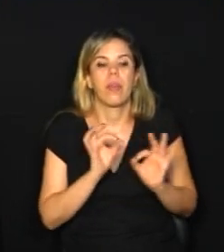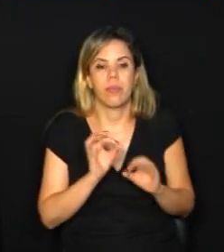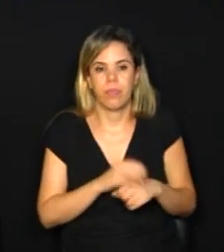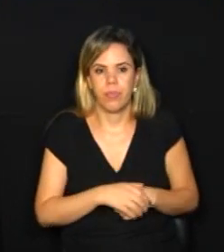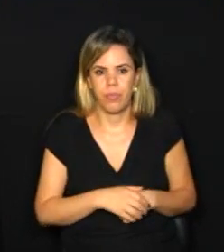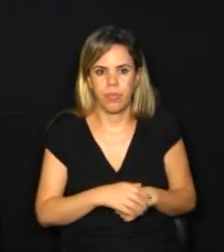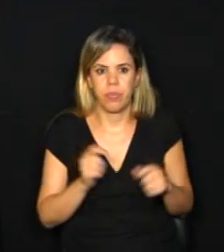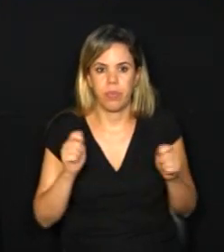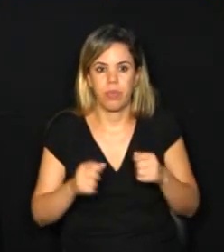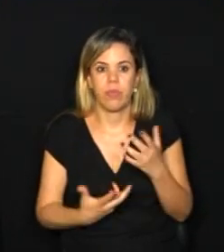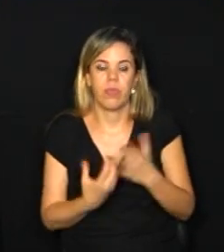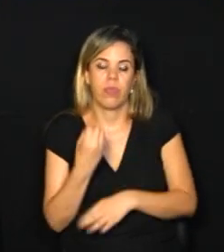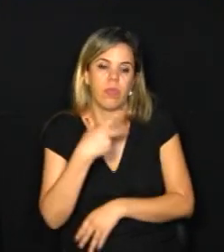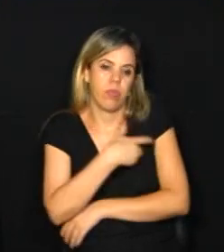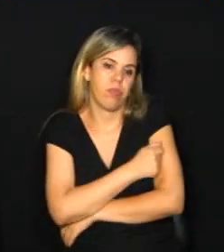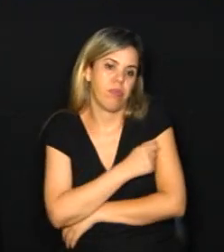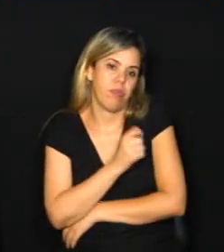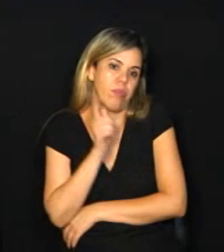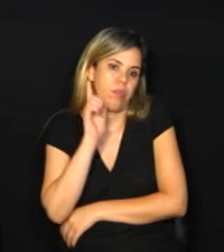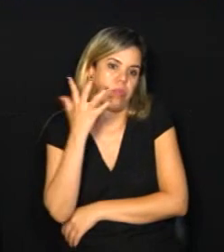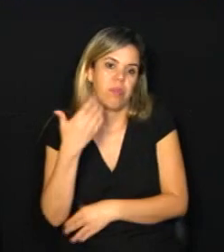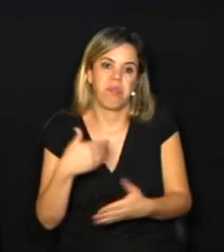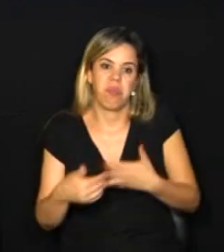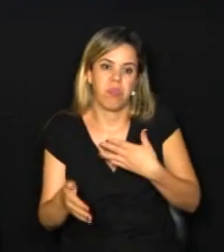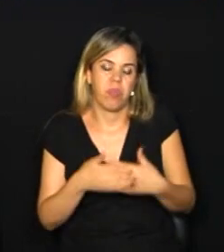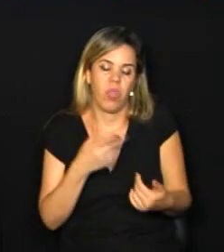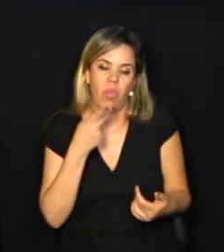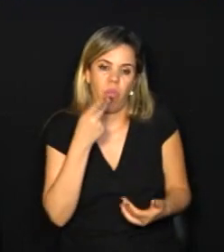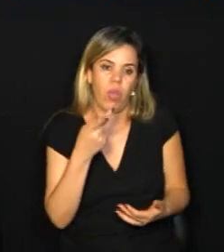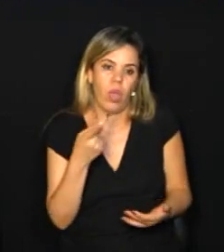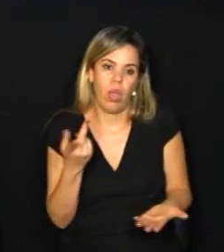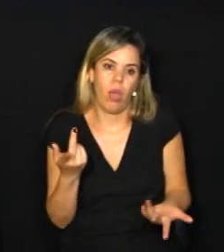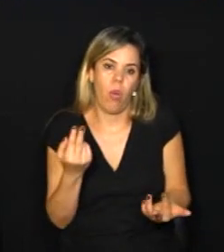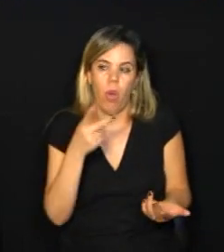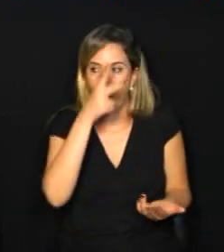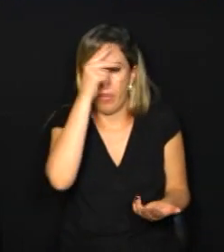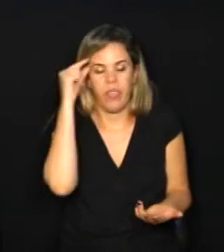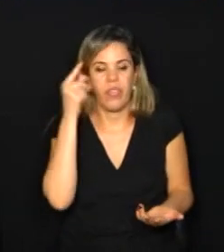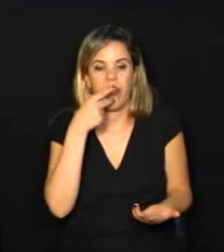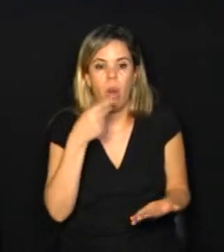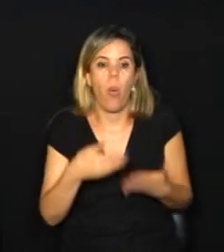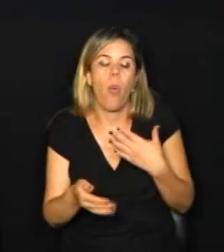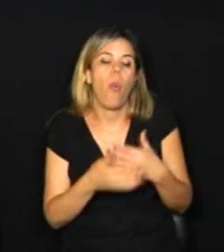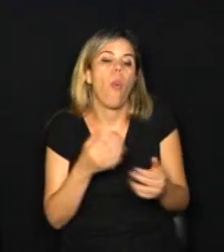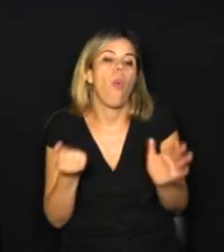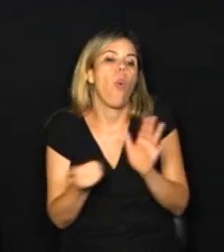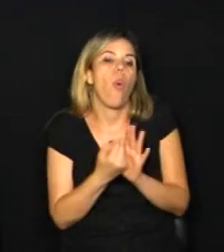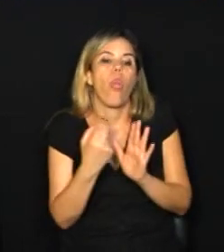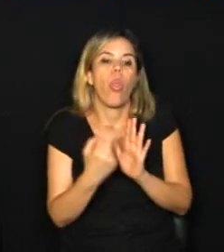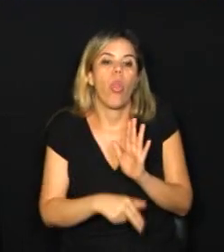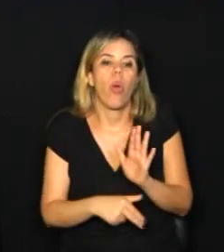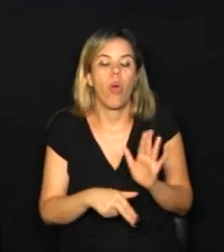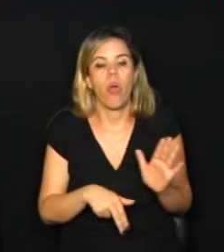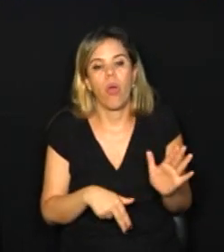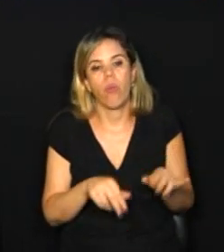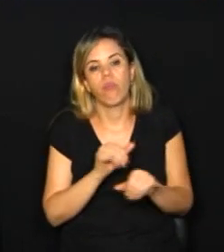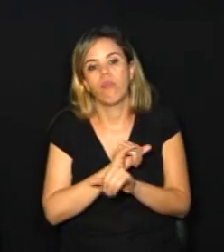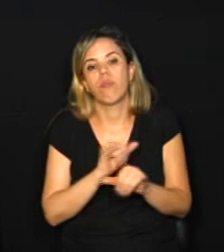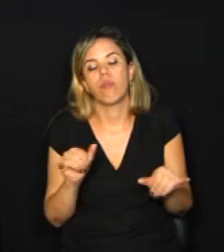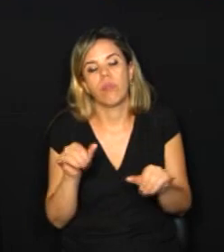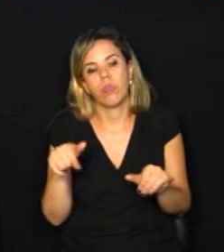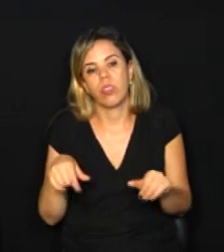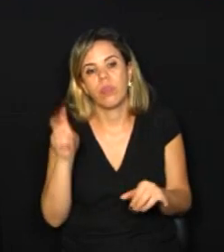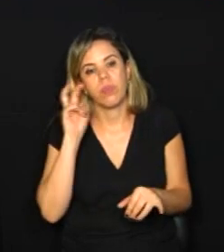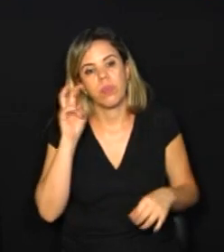a possível vacina. Não importa, como o prefeito acabou de dizer, qual seja, ou é anunciada